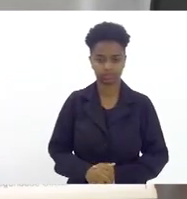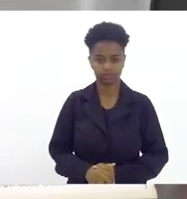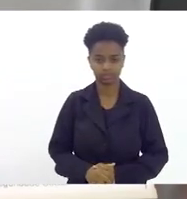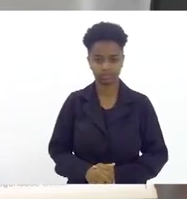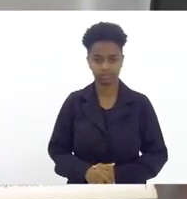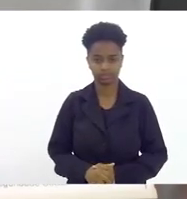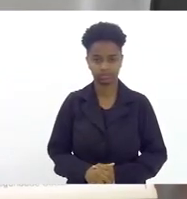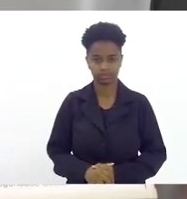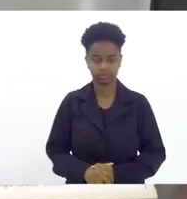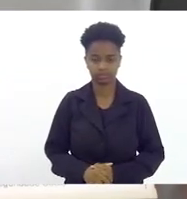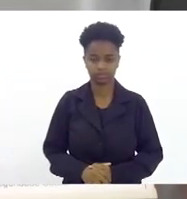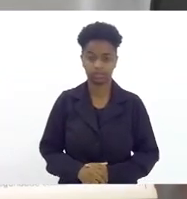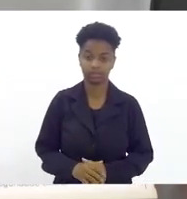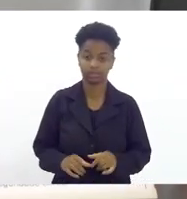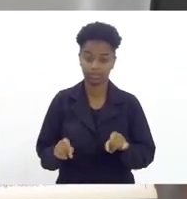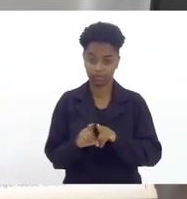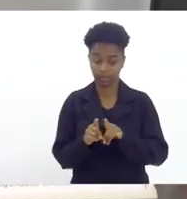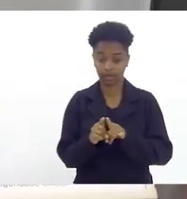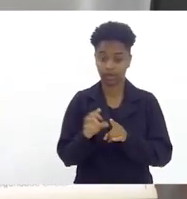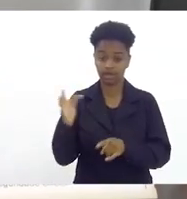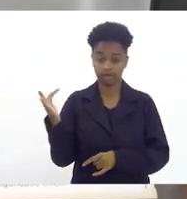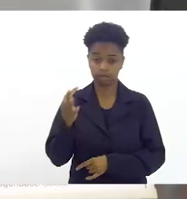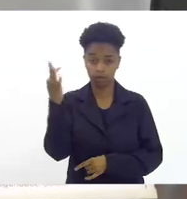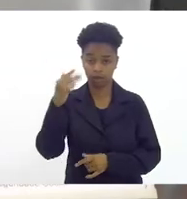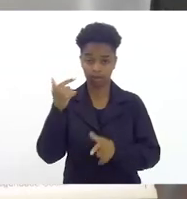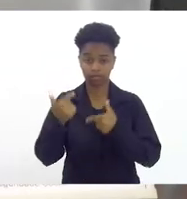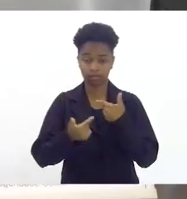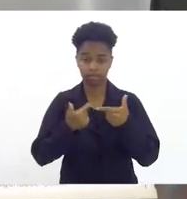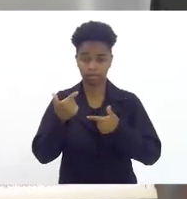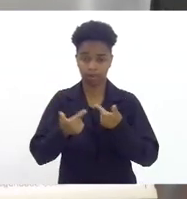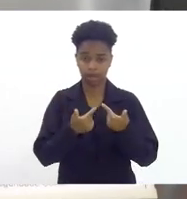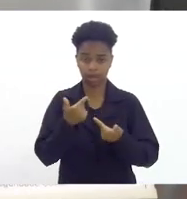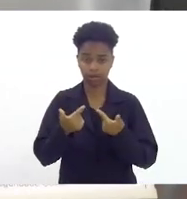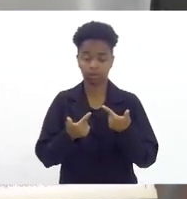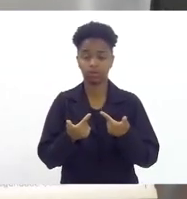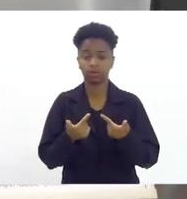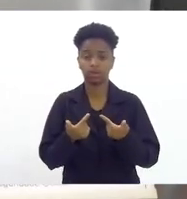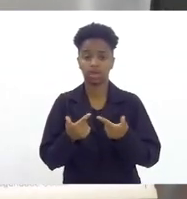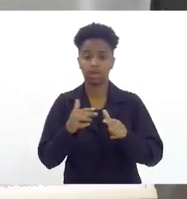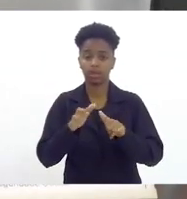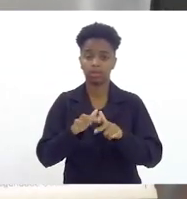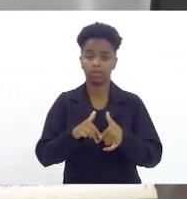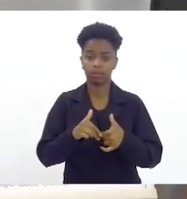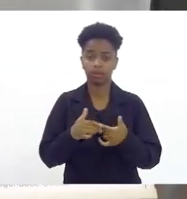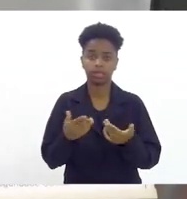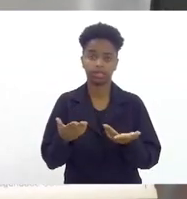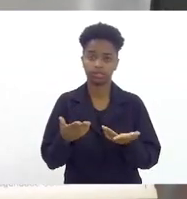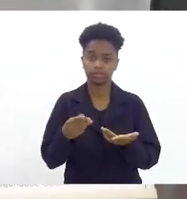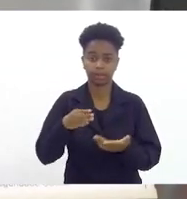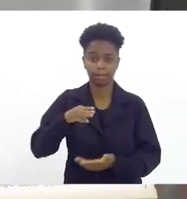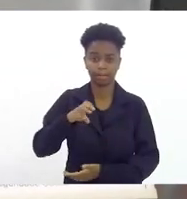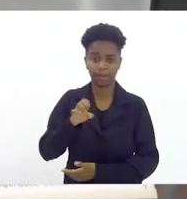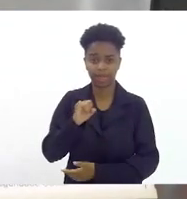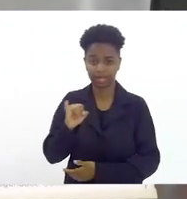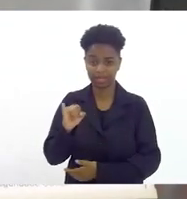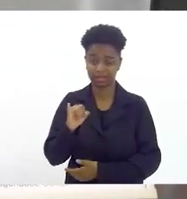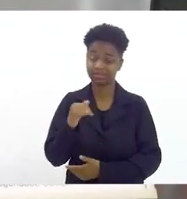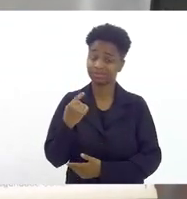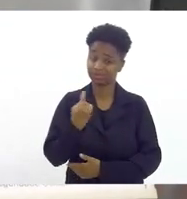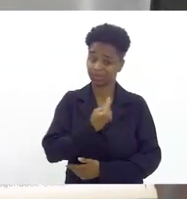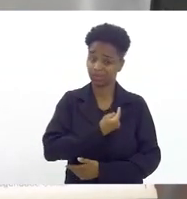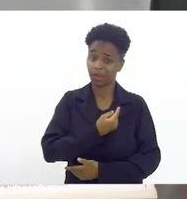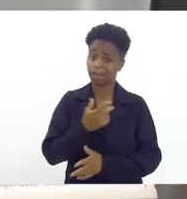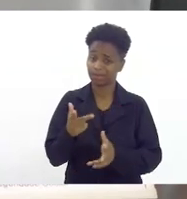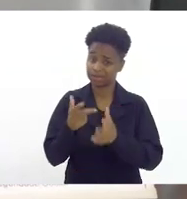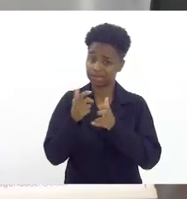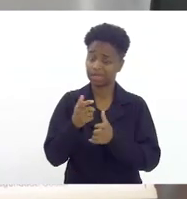a forma formalização do Trabalho através da do emprego de mês o que para nós é